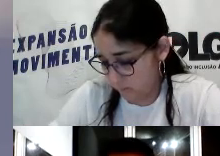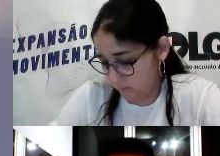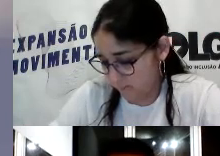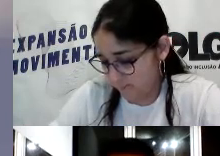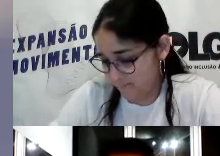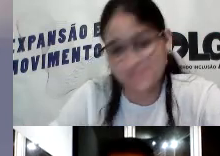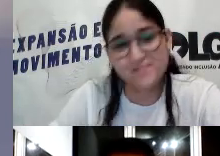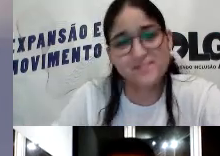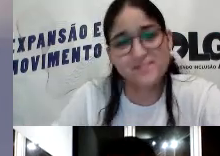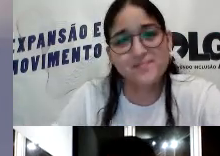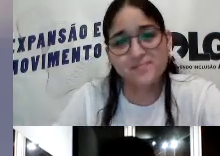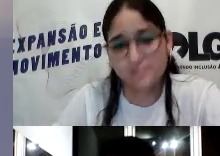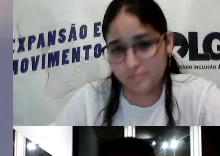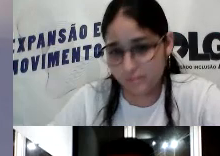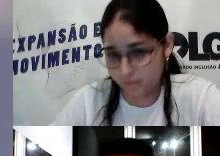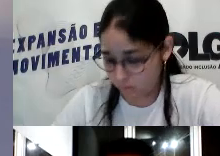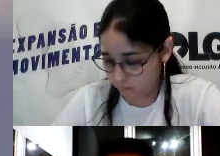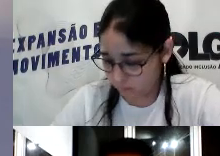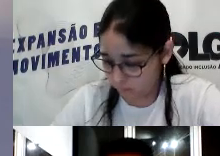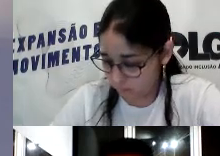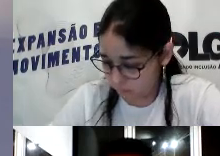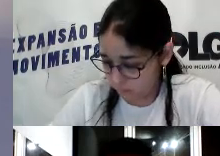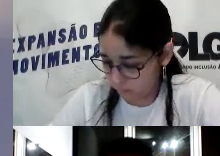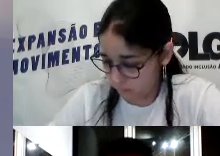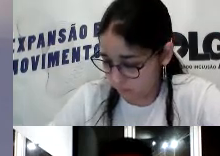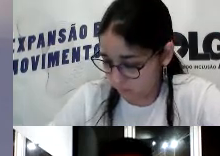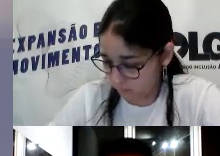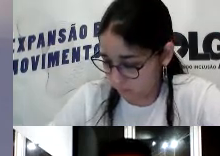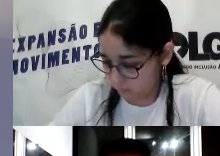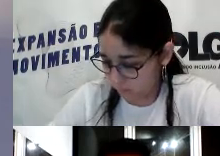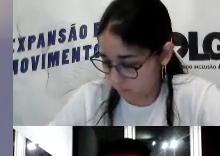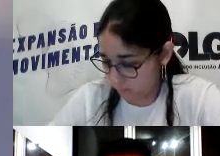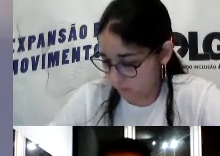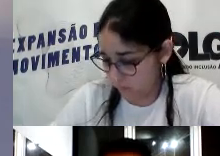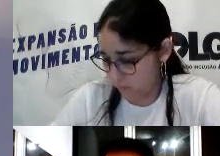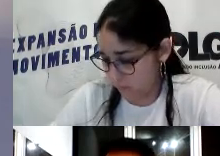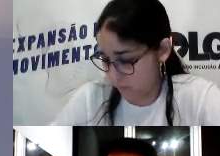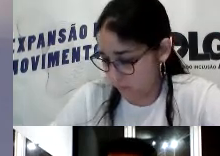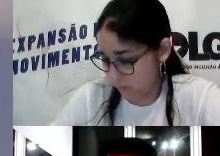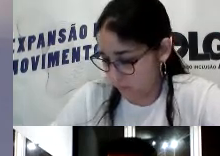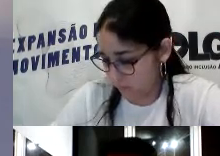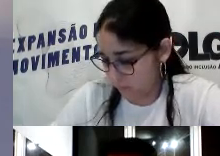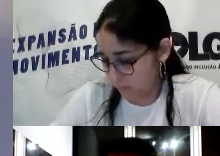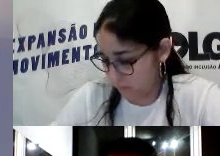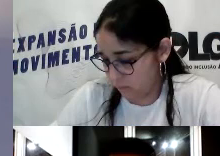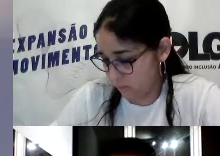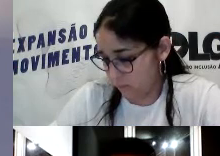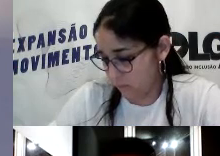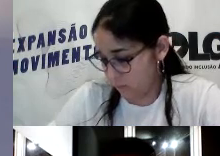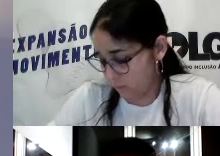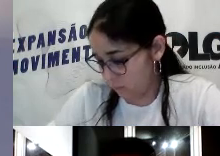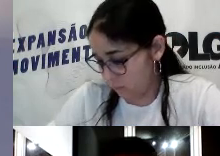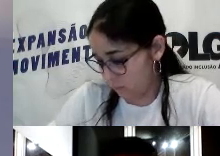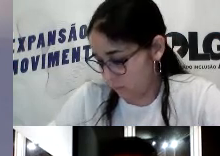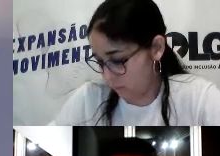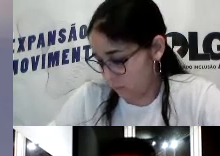toda, ele cresceu. Apesar de todas todos os empecilhos que muitos de